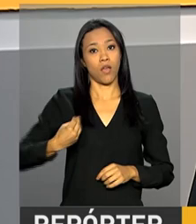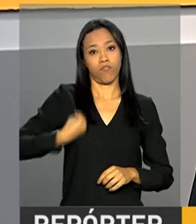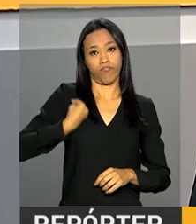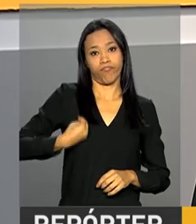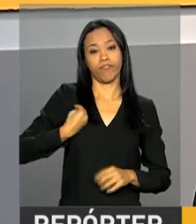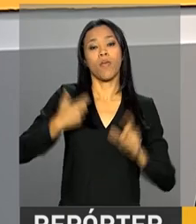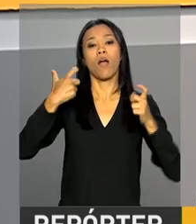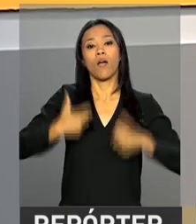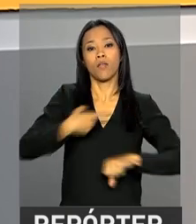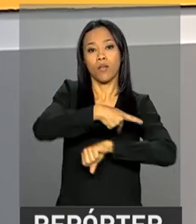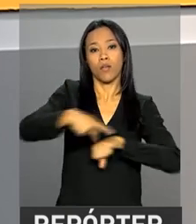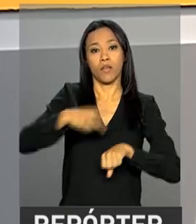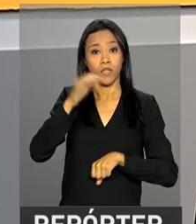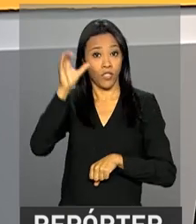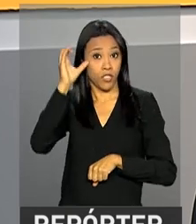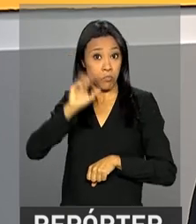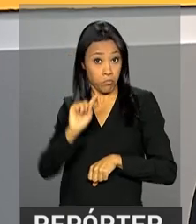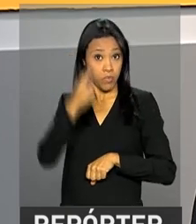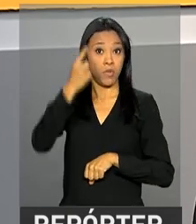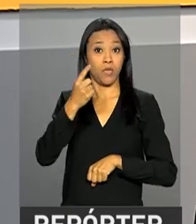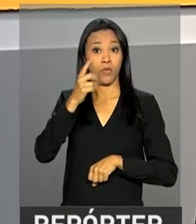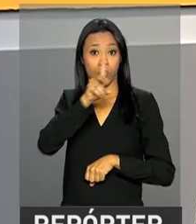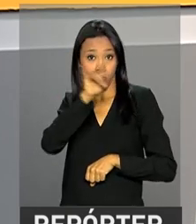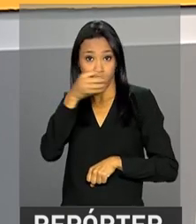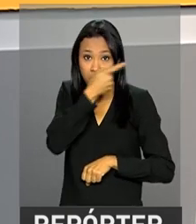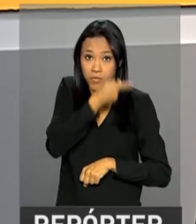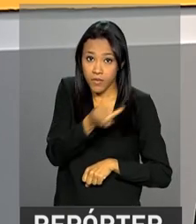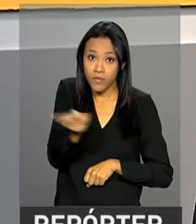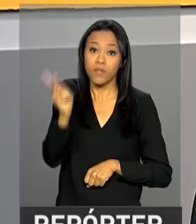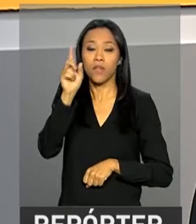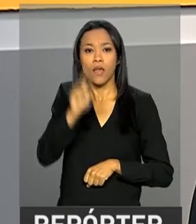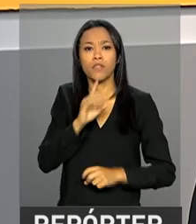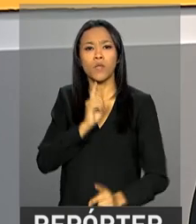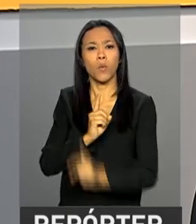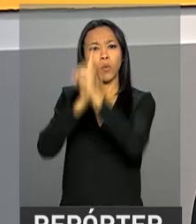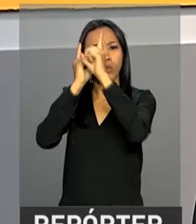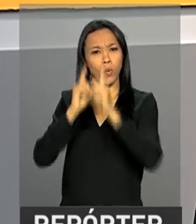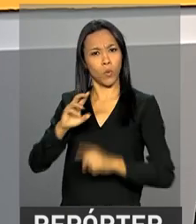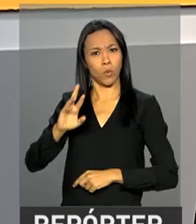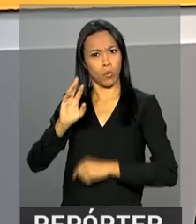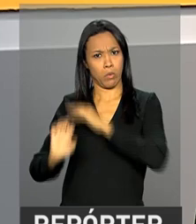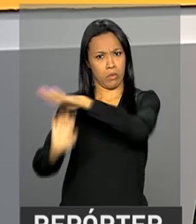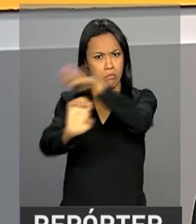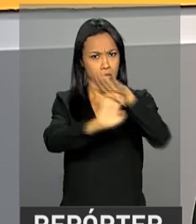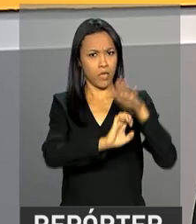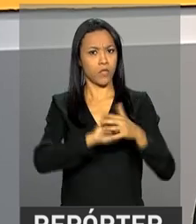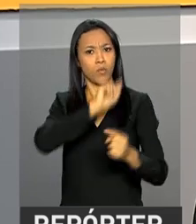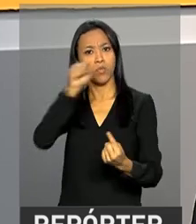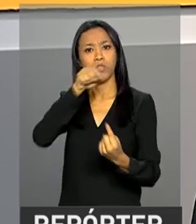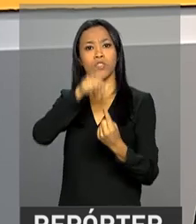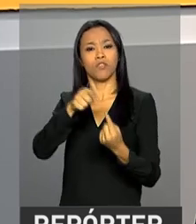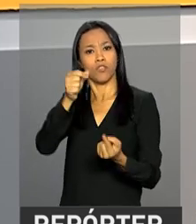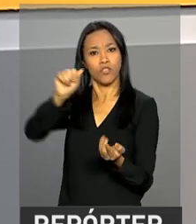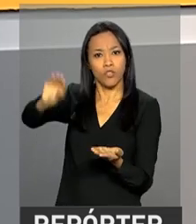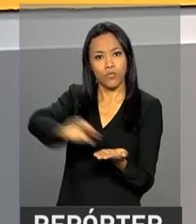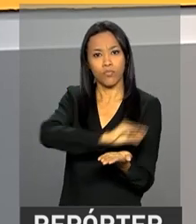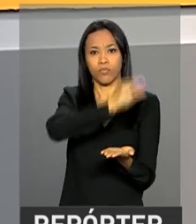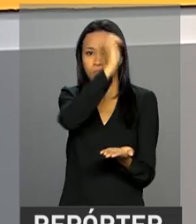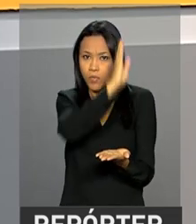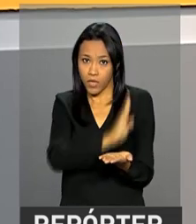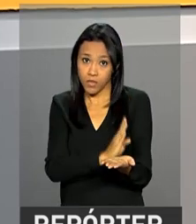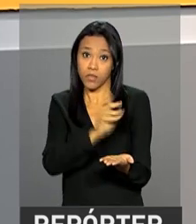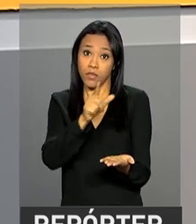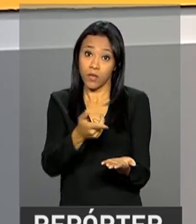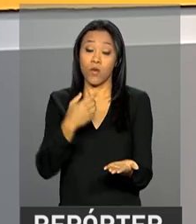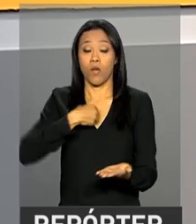China. No primeiro dia da viagem oficial, ele se encontrou com empresários chineses em busca de investimentos para o Brasil. O nosso repórter